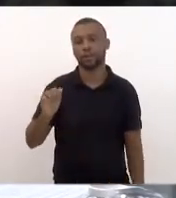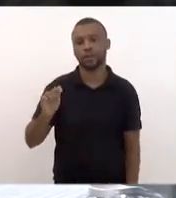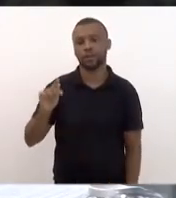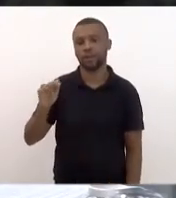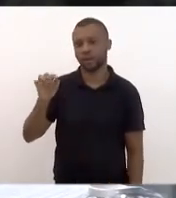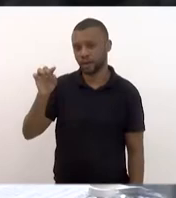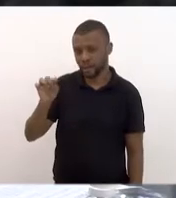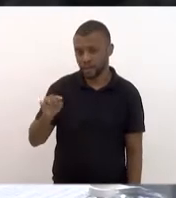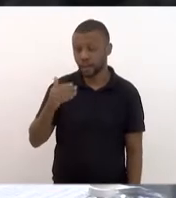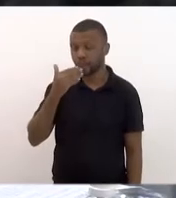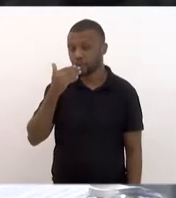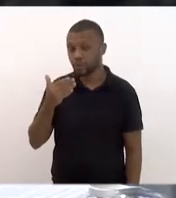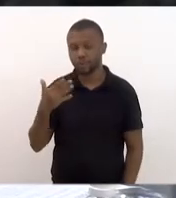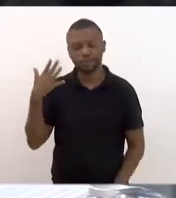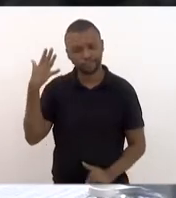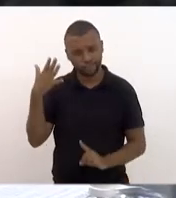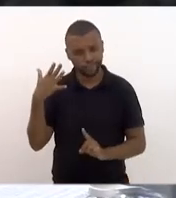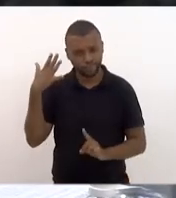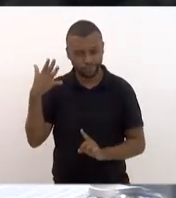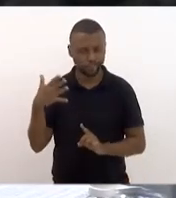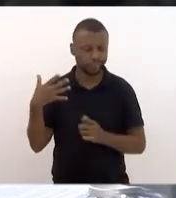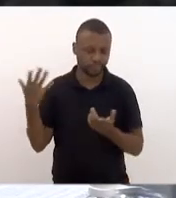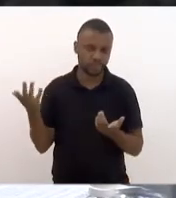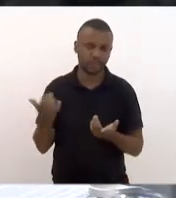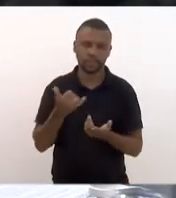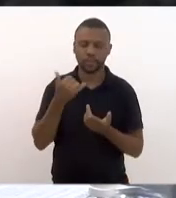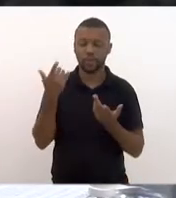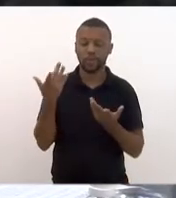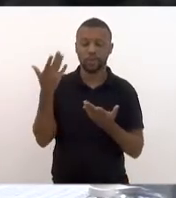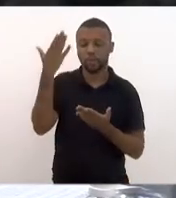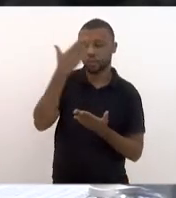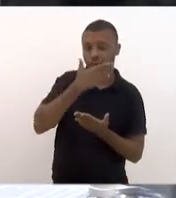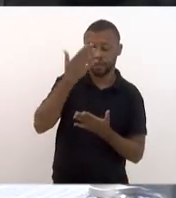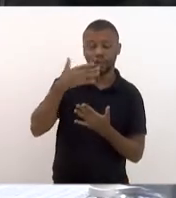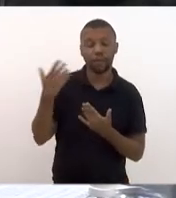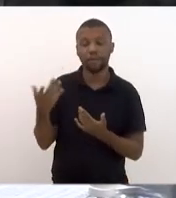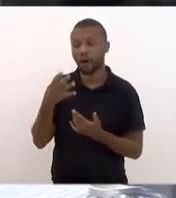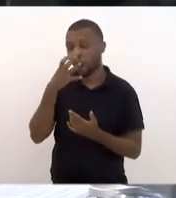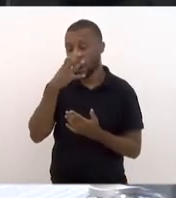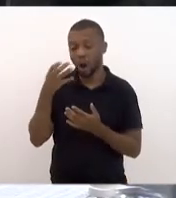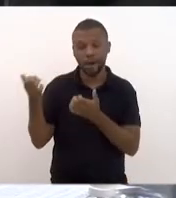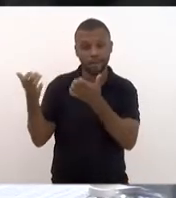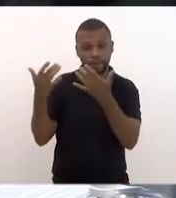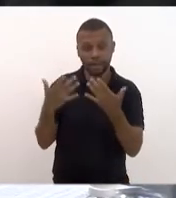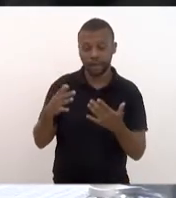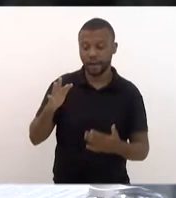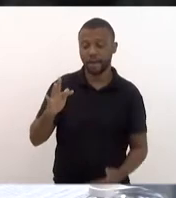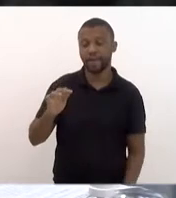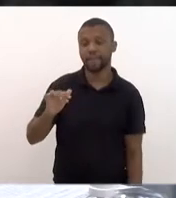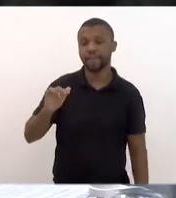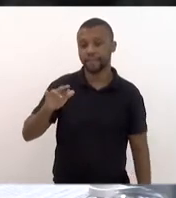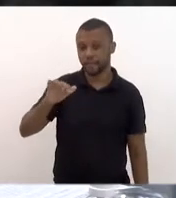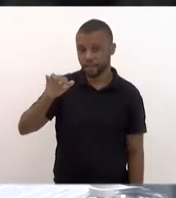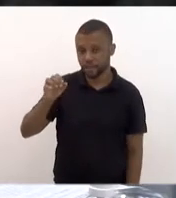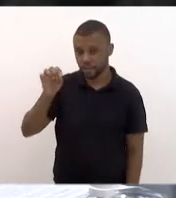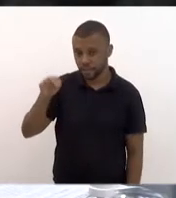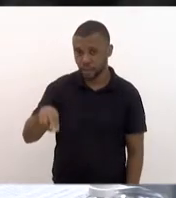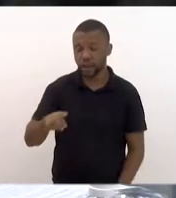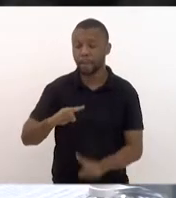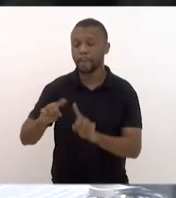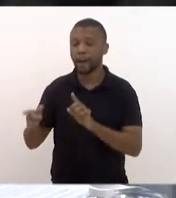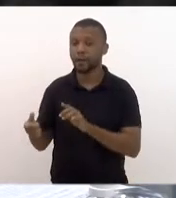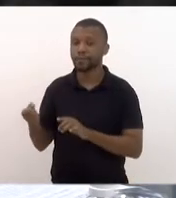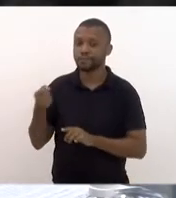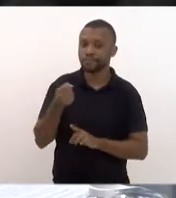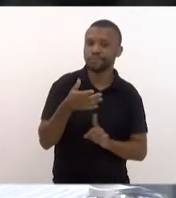Giovanna, pediu também para fazer uso da palavra, eu não tinha percebido. Então eu vou ouvir a Firjan em seguida, mas vou passar a palavra à secretária Elisa